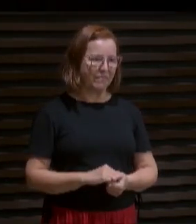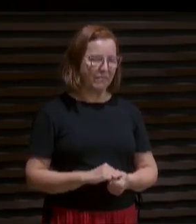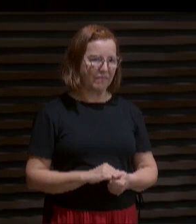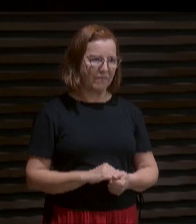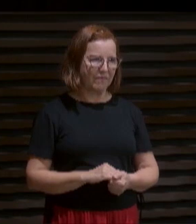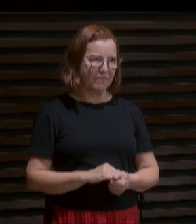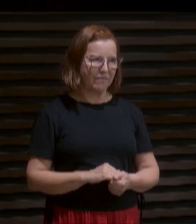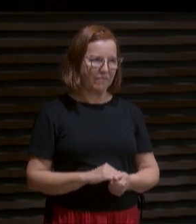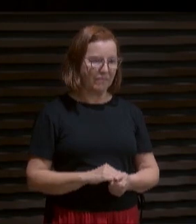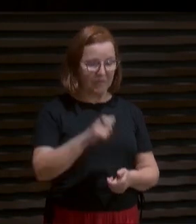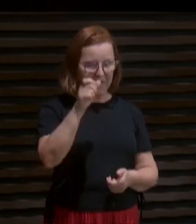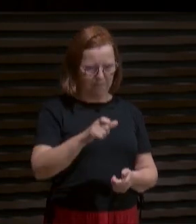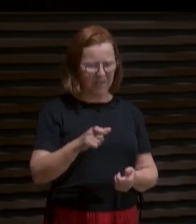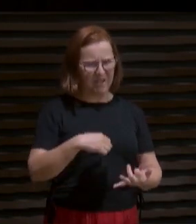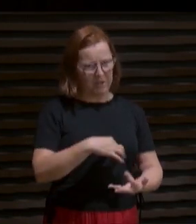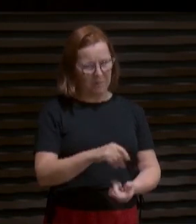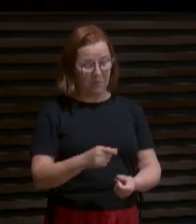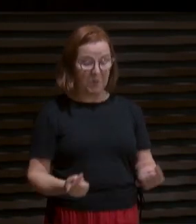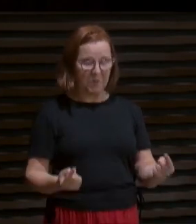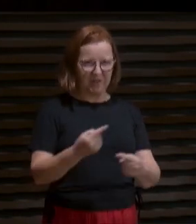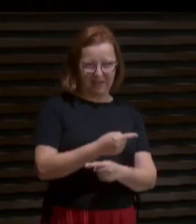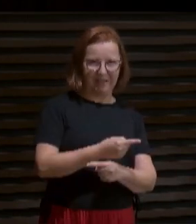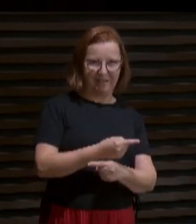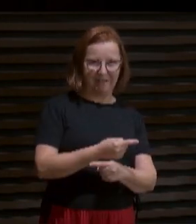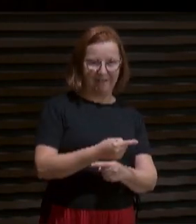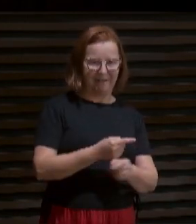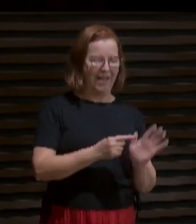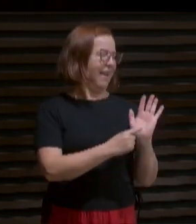O homem do mundo, ele, ao contrário, ele se gloria